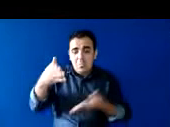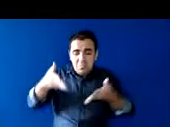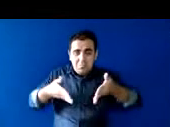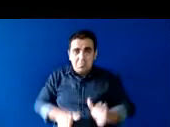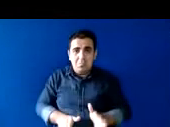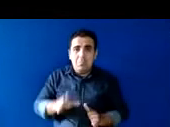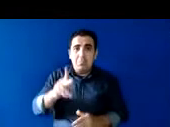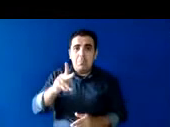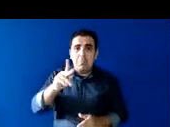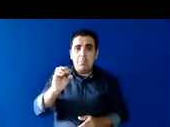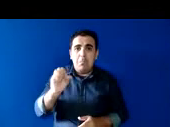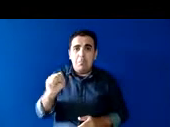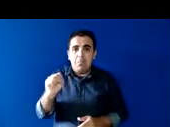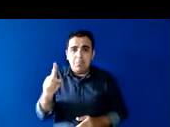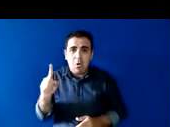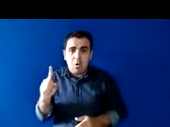no